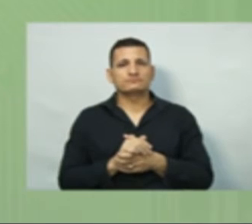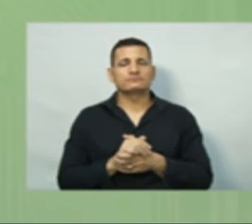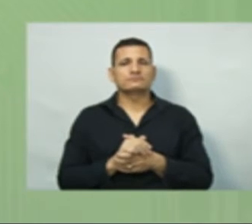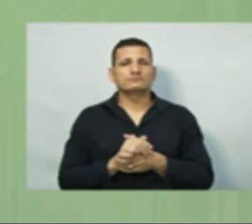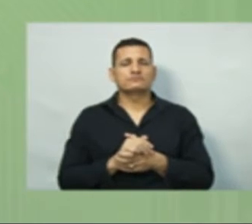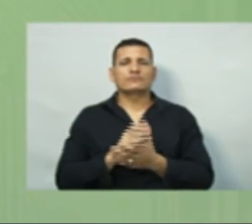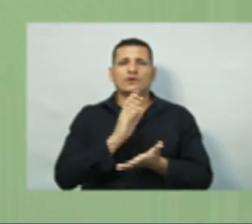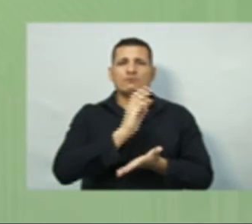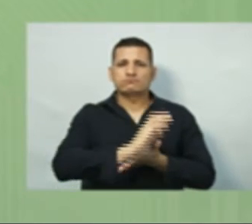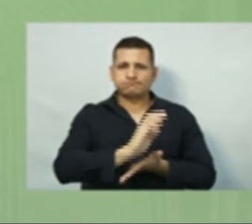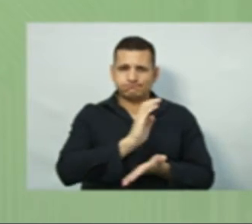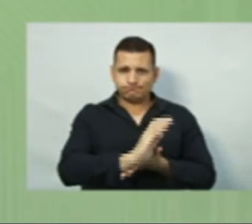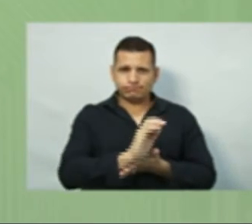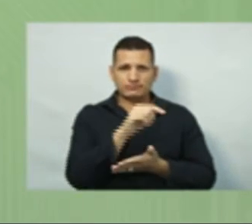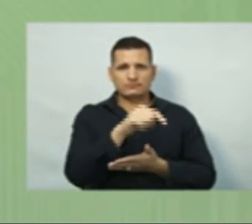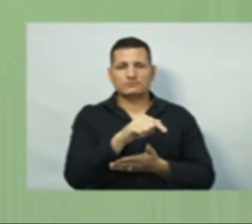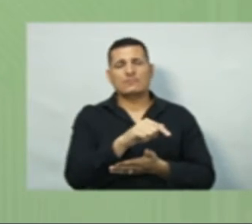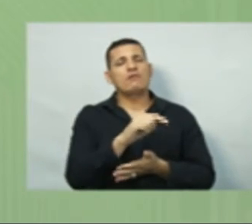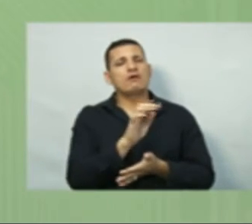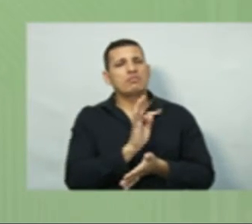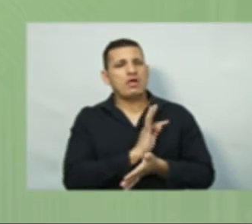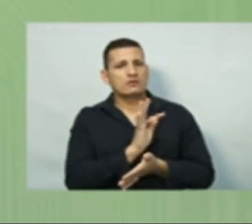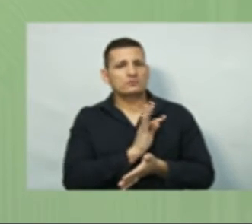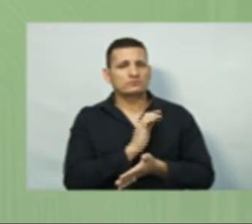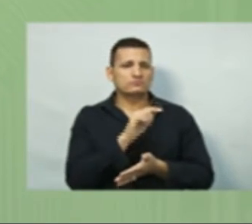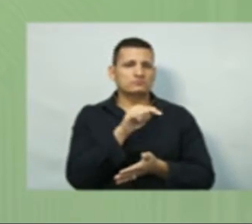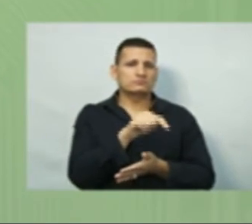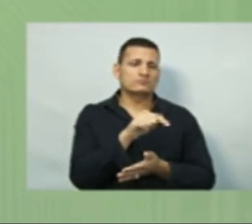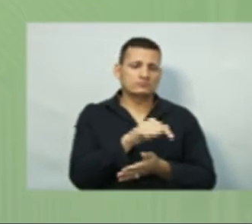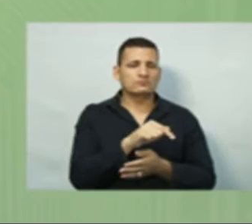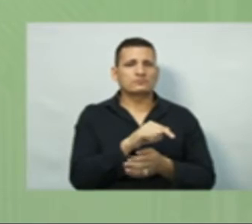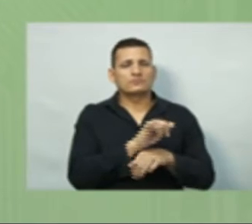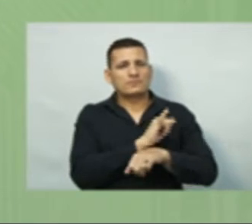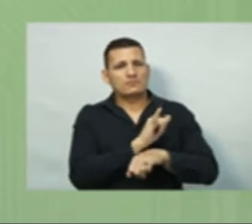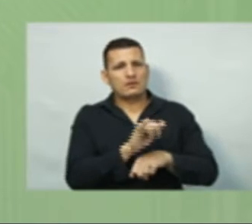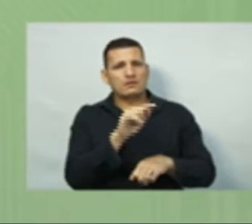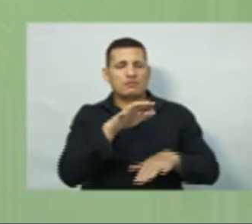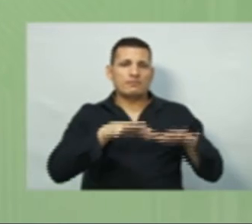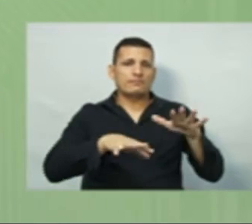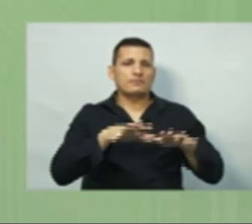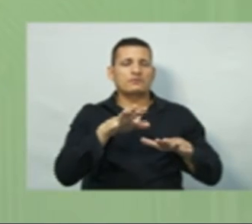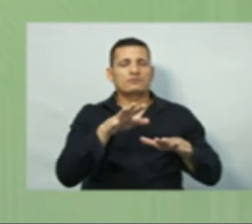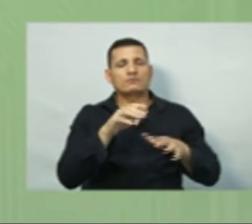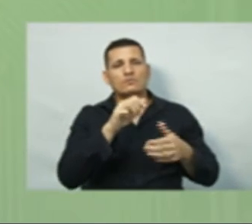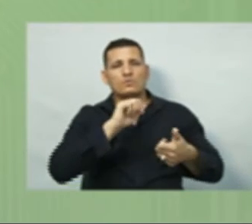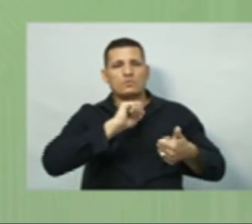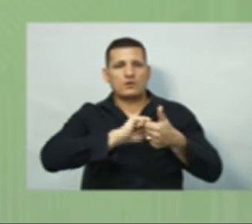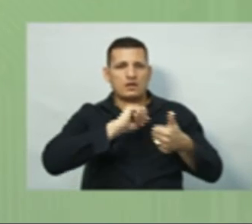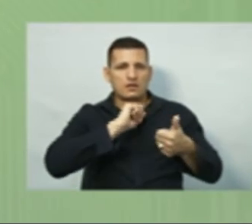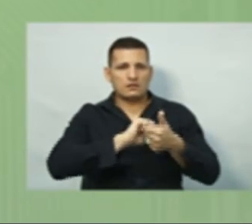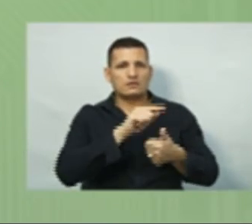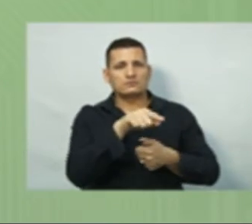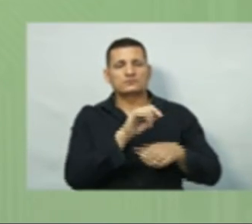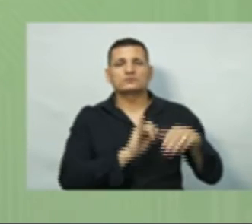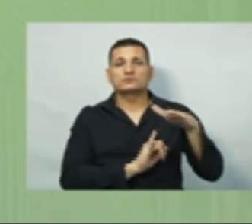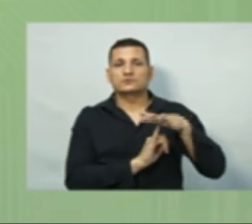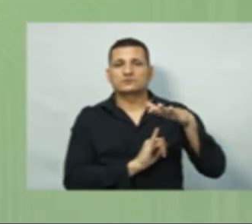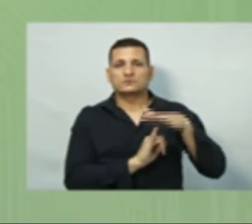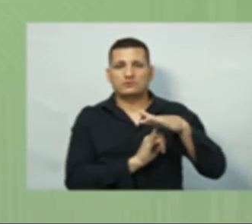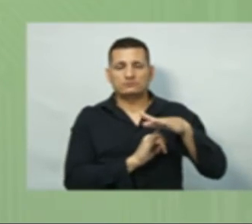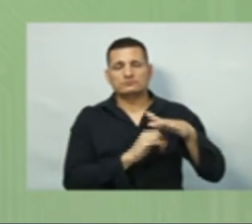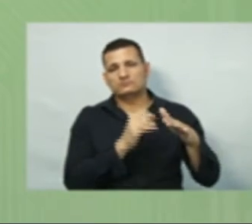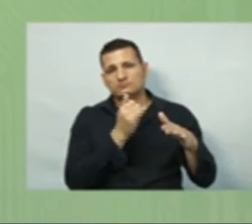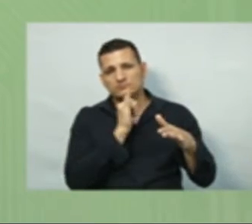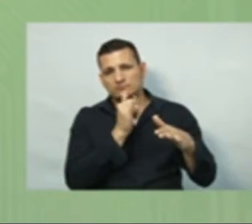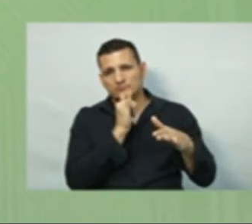Investimento e progresso técnico, por sua vez, dependem em geral da qualidade das instituições formais. Por